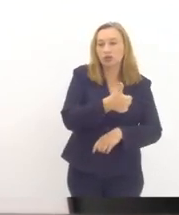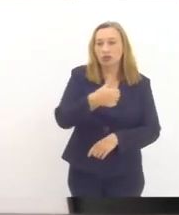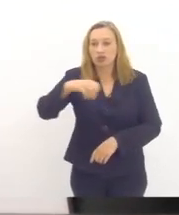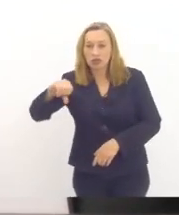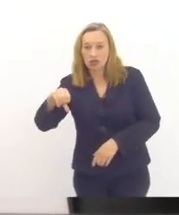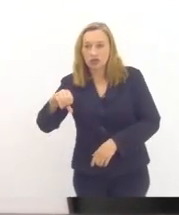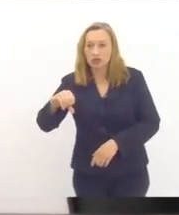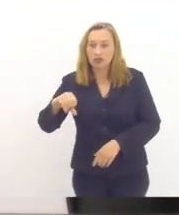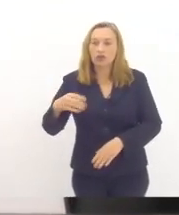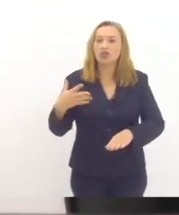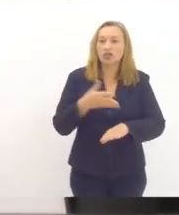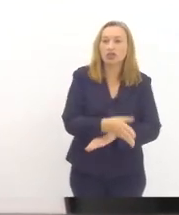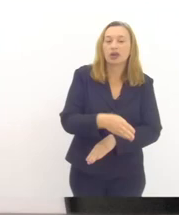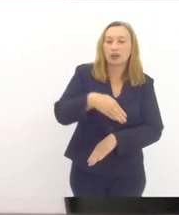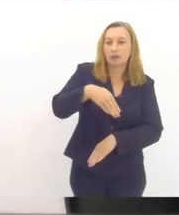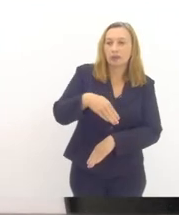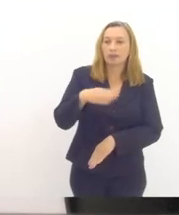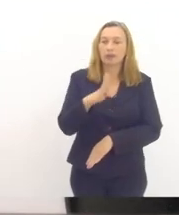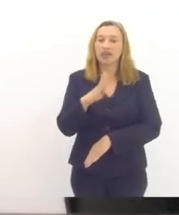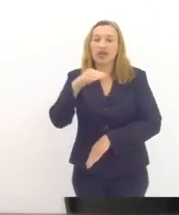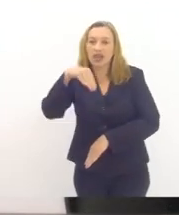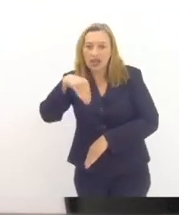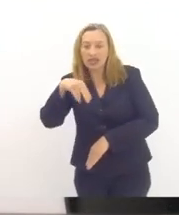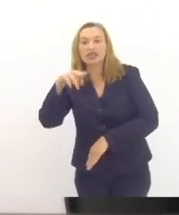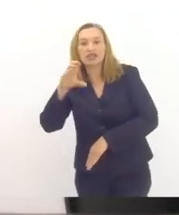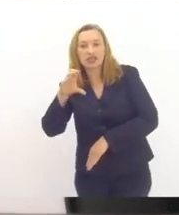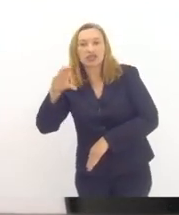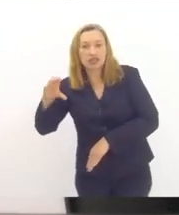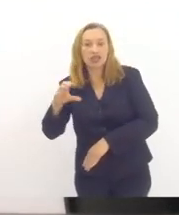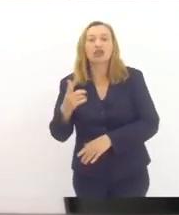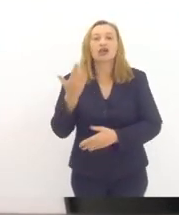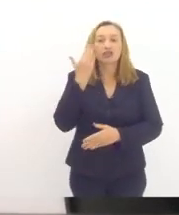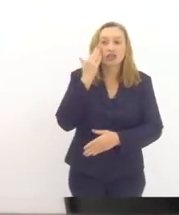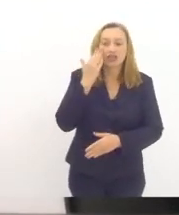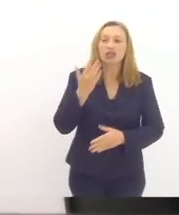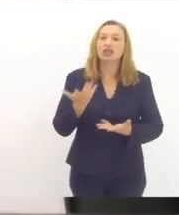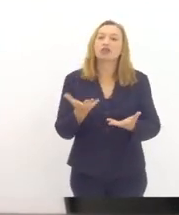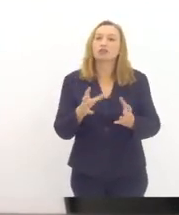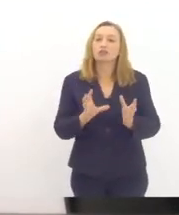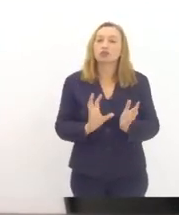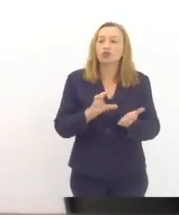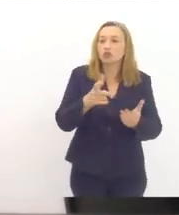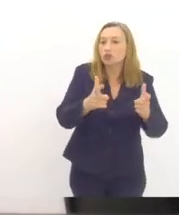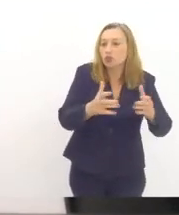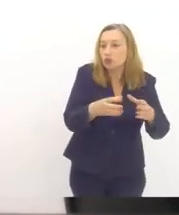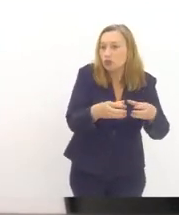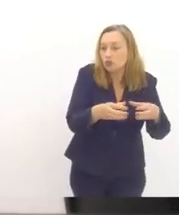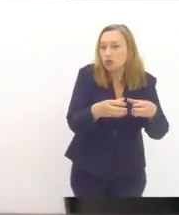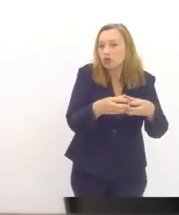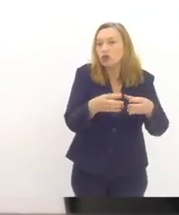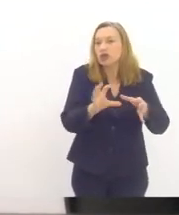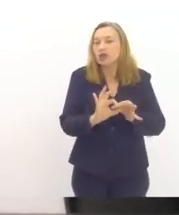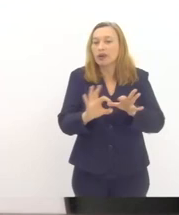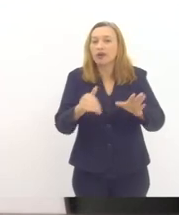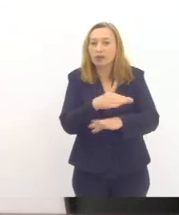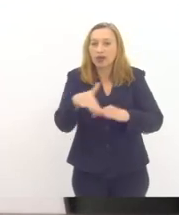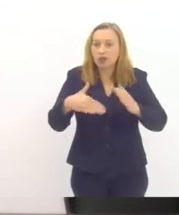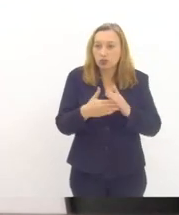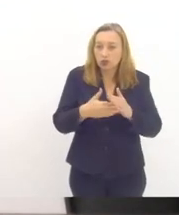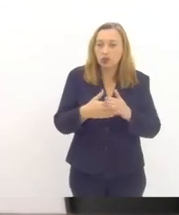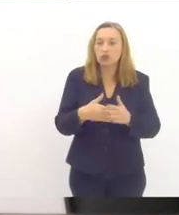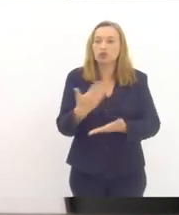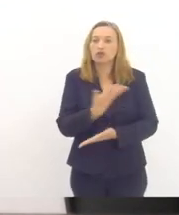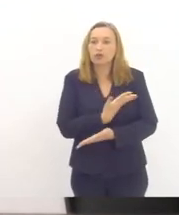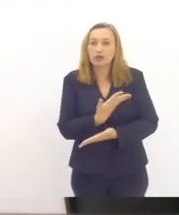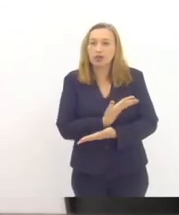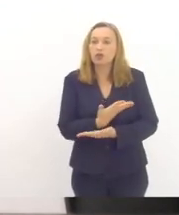da BNCC. Entendemos, enquanto rede, abrimos essa discussão para todos os colegas da rede. Entendemos